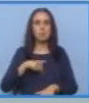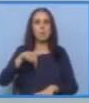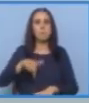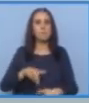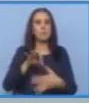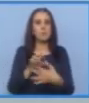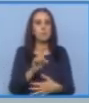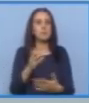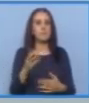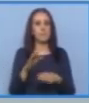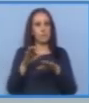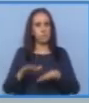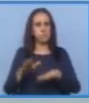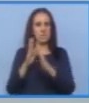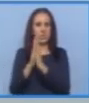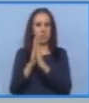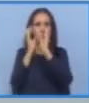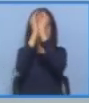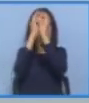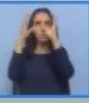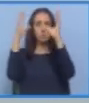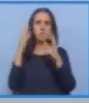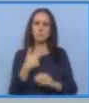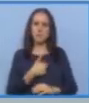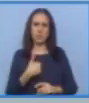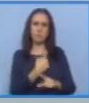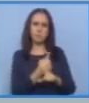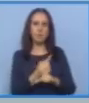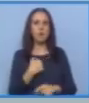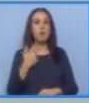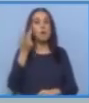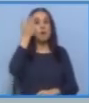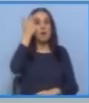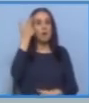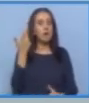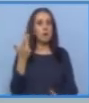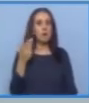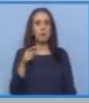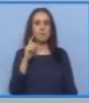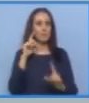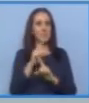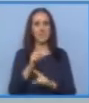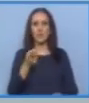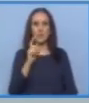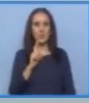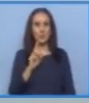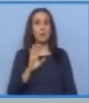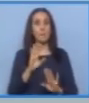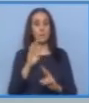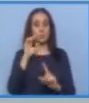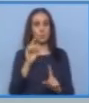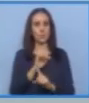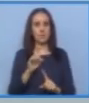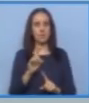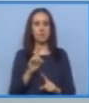imediatamente, quer dizer, quando pensamos no Islão, talvez mesmo se possa dizer do cristianismo, a primeira coisa que nos vem à cabeça não é a música. No entanto, pela música,